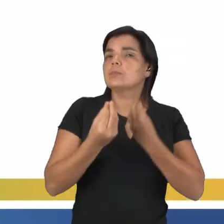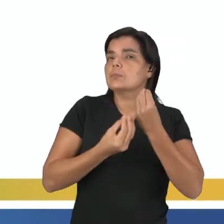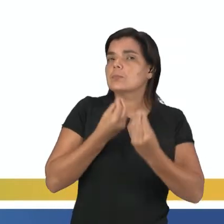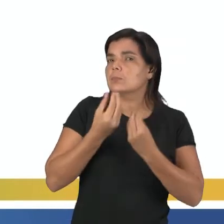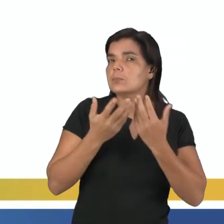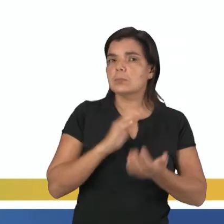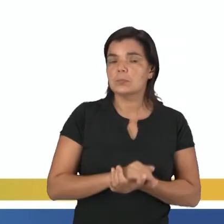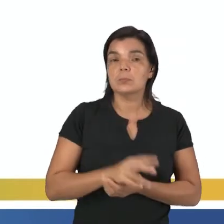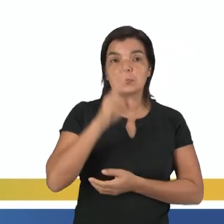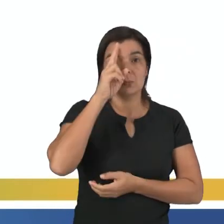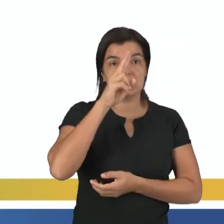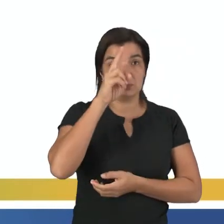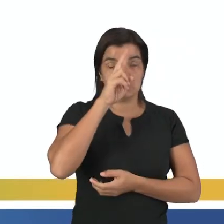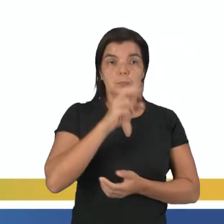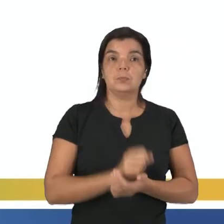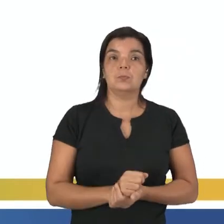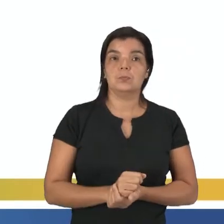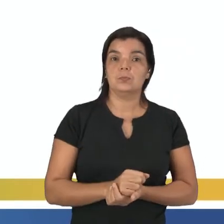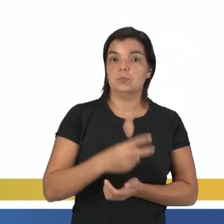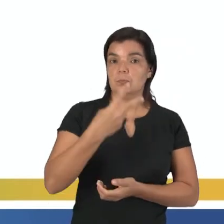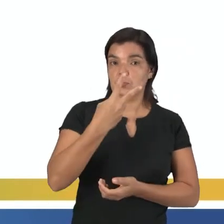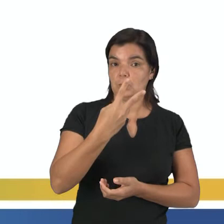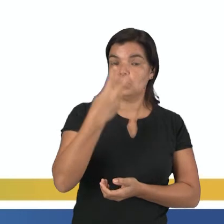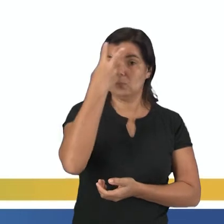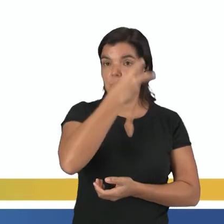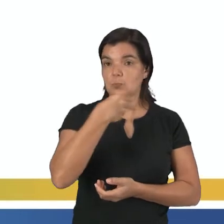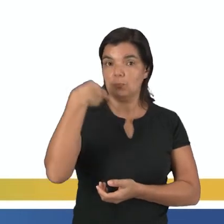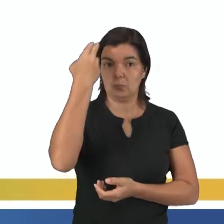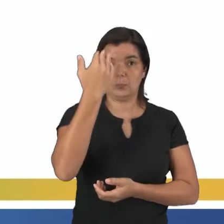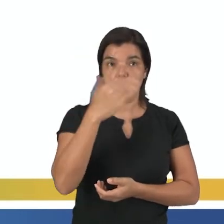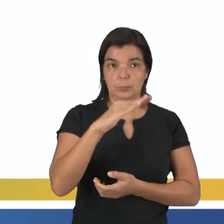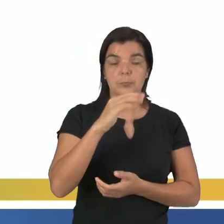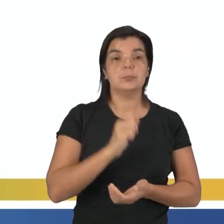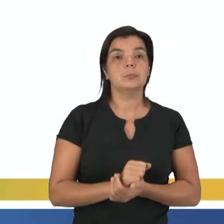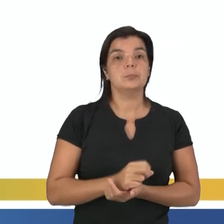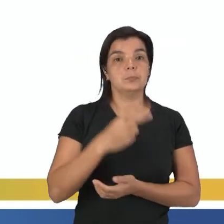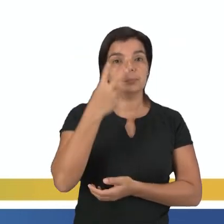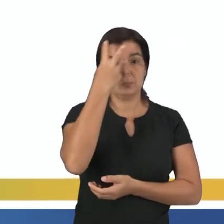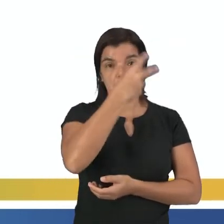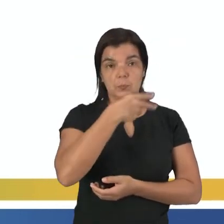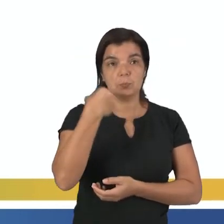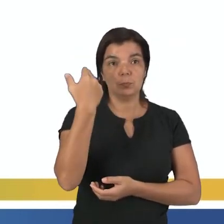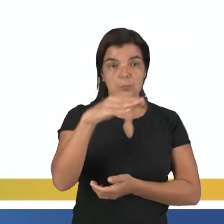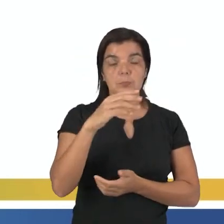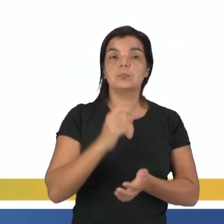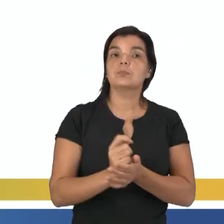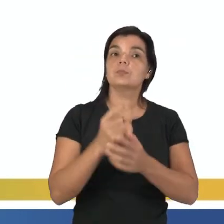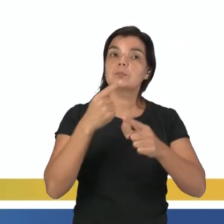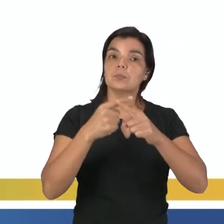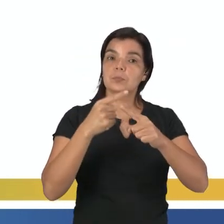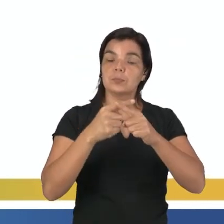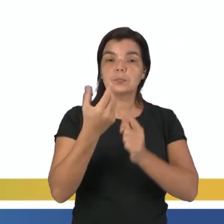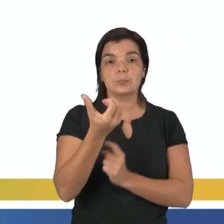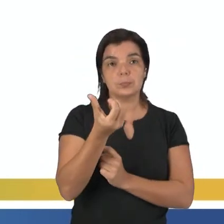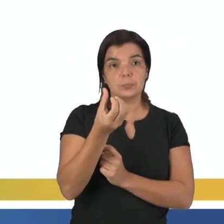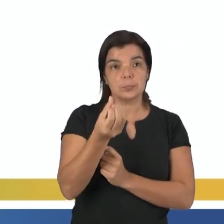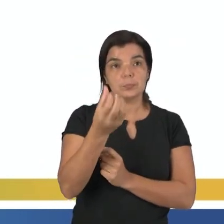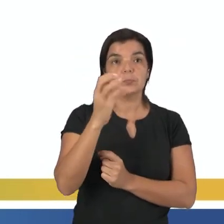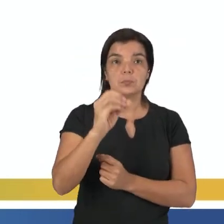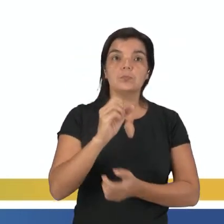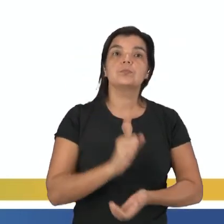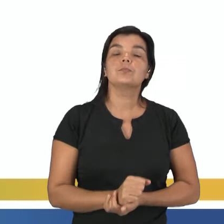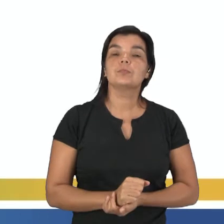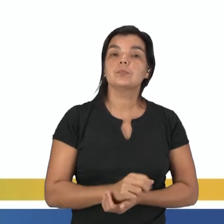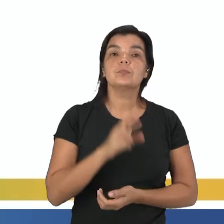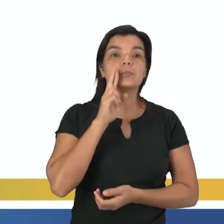ficar isso? Lembramos que era 2,5 horas. Então, eu vou pegar 2,5, multiplico então por 60 e